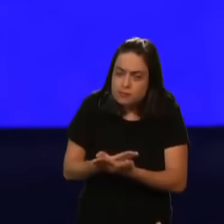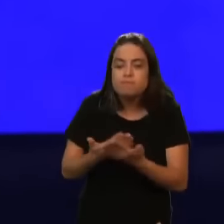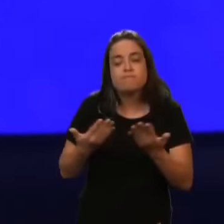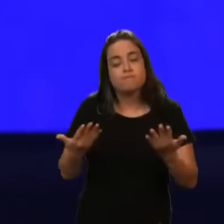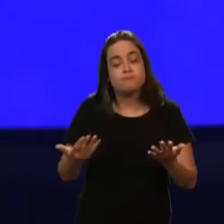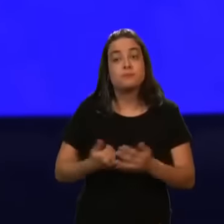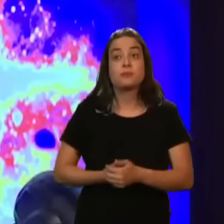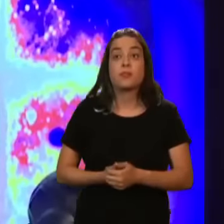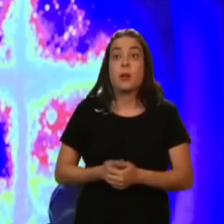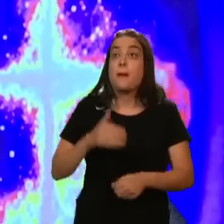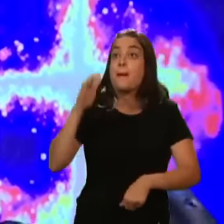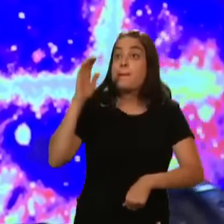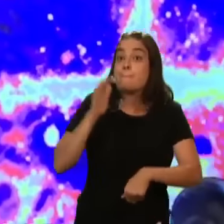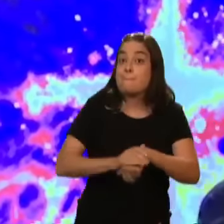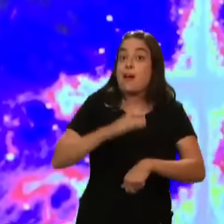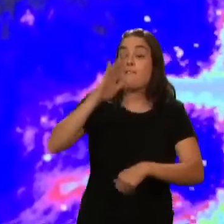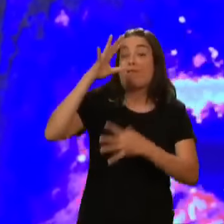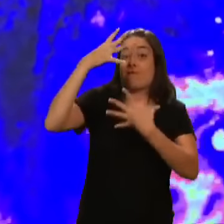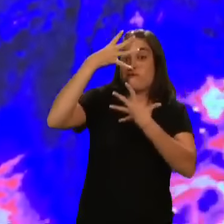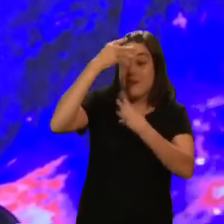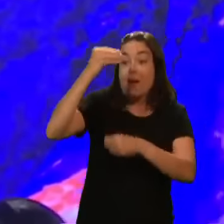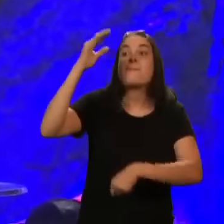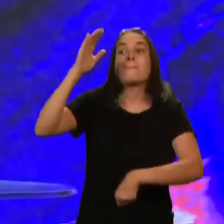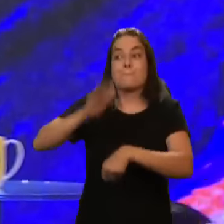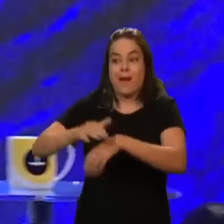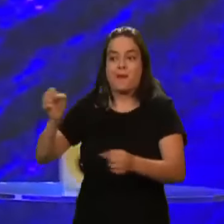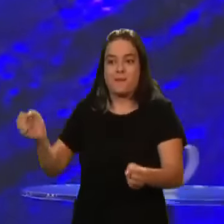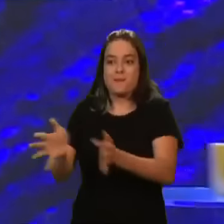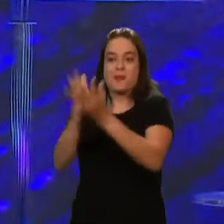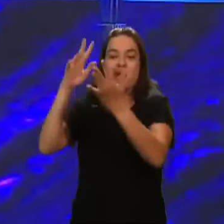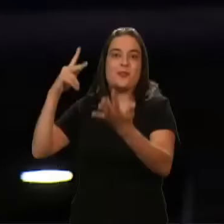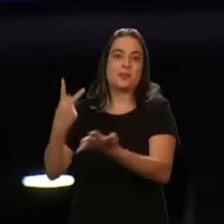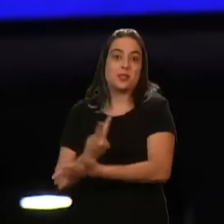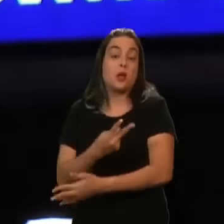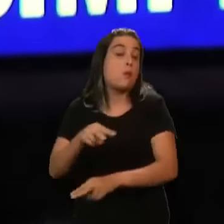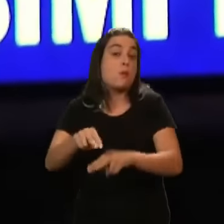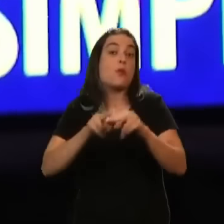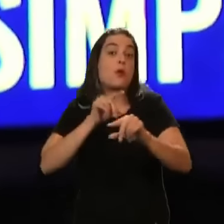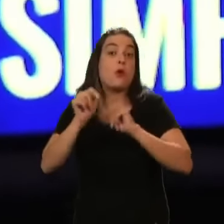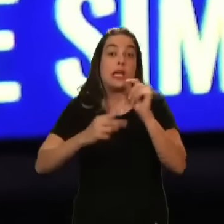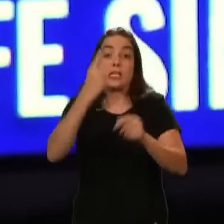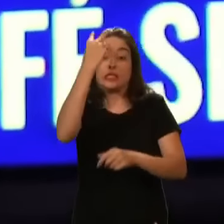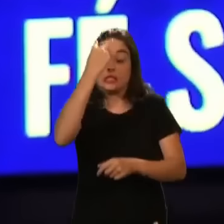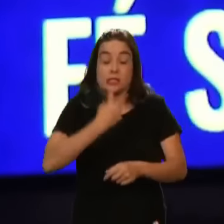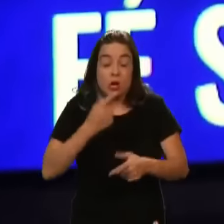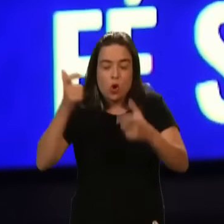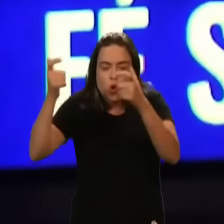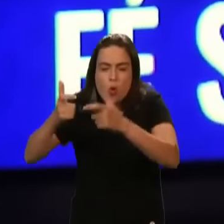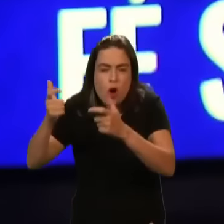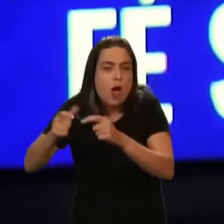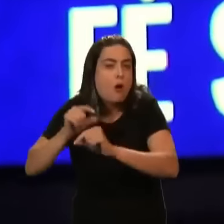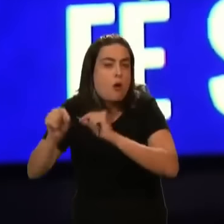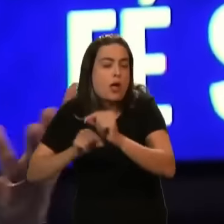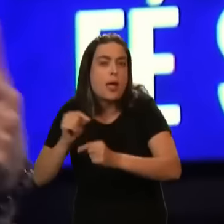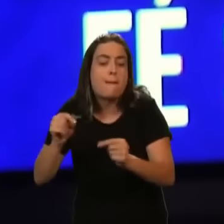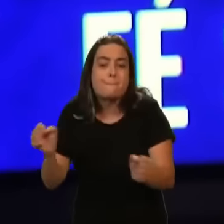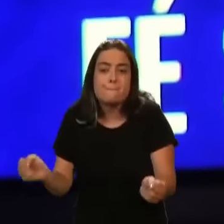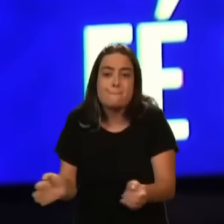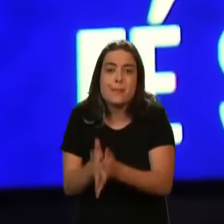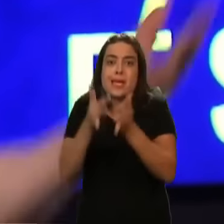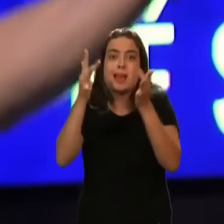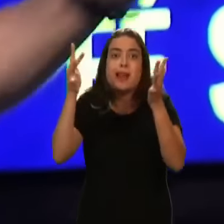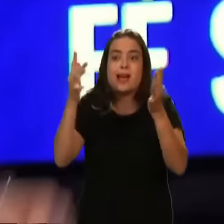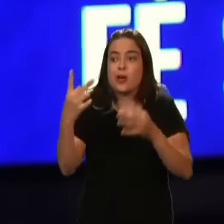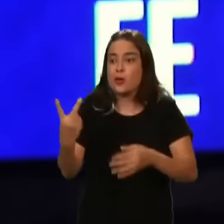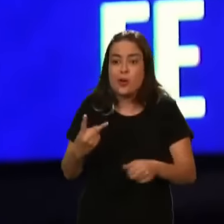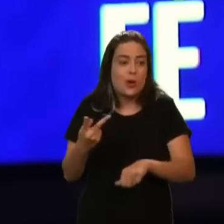maior a fé, maior a chance do? Então os dois cegos saíram de um ambiente de milagre. Agora eles tinham um